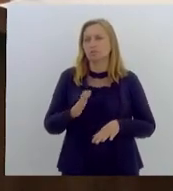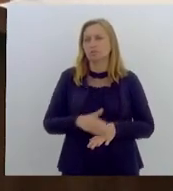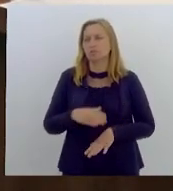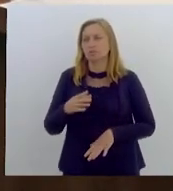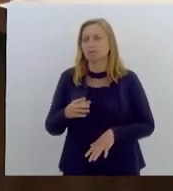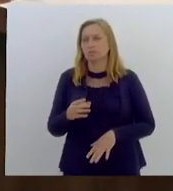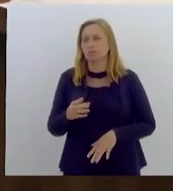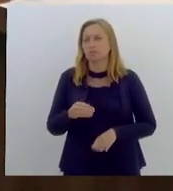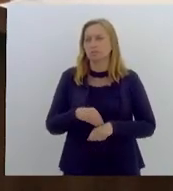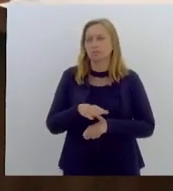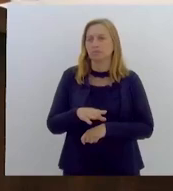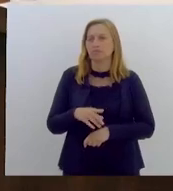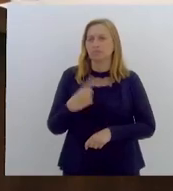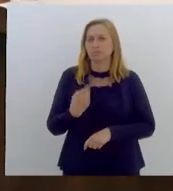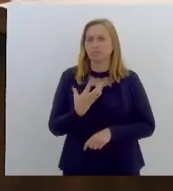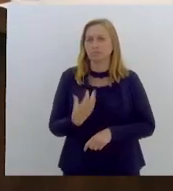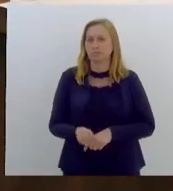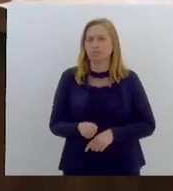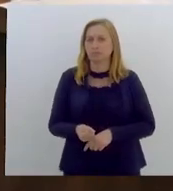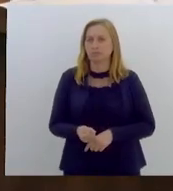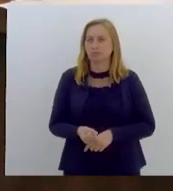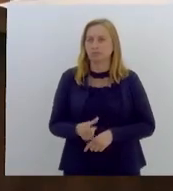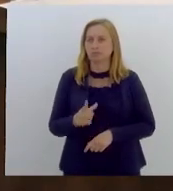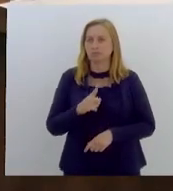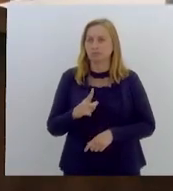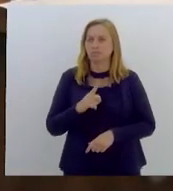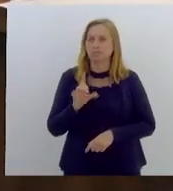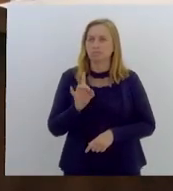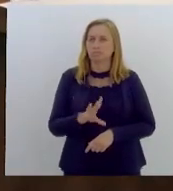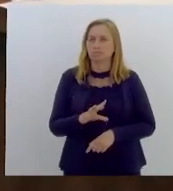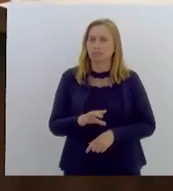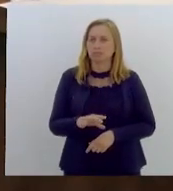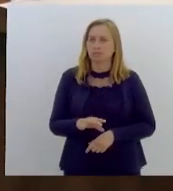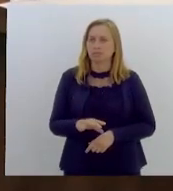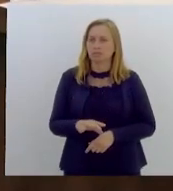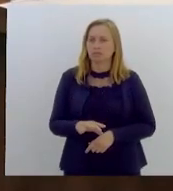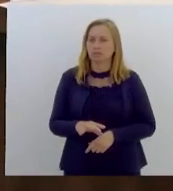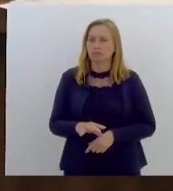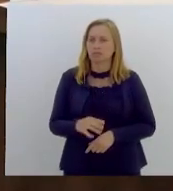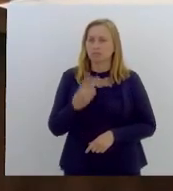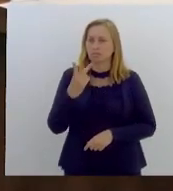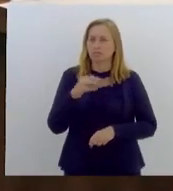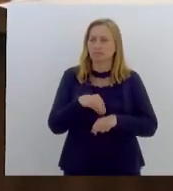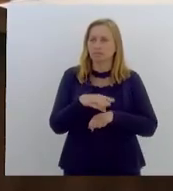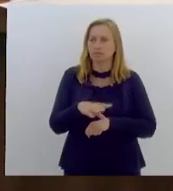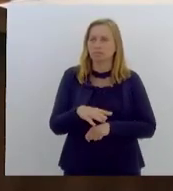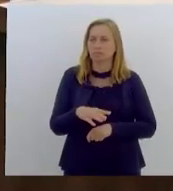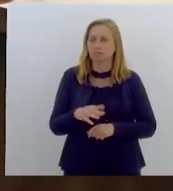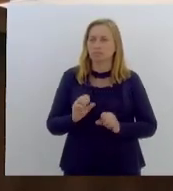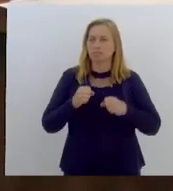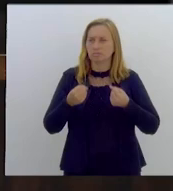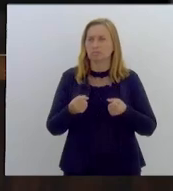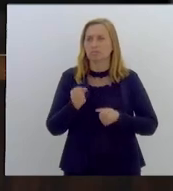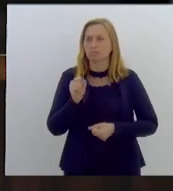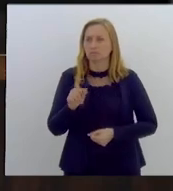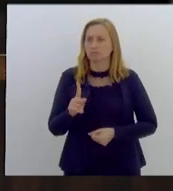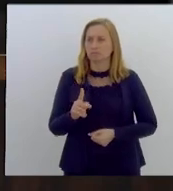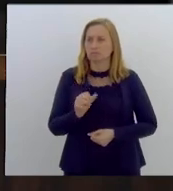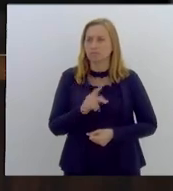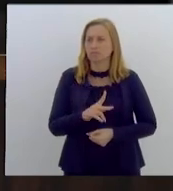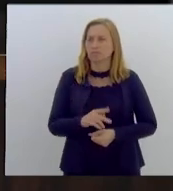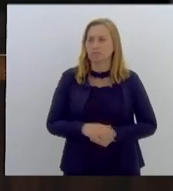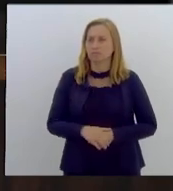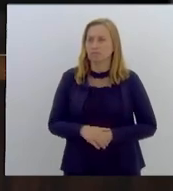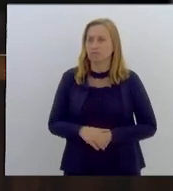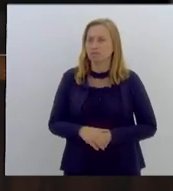aceita. E aí teríamos só dois destaques para defender. Ok. Ok? Então vamos